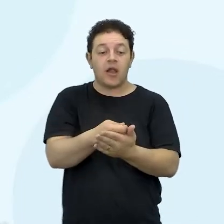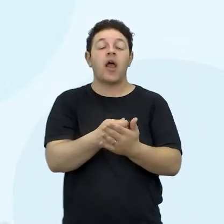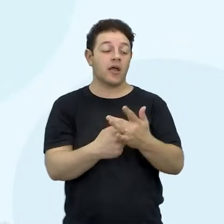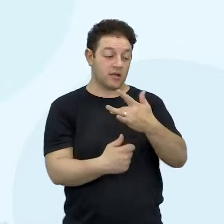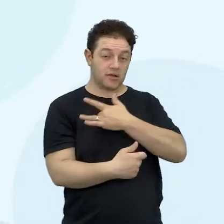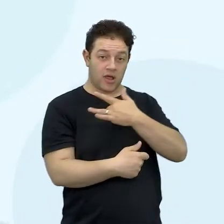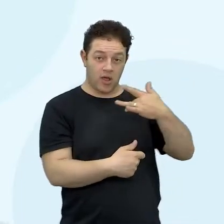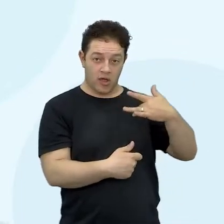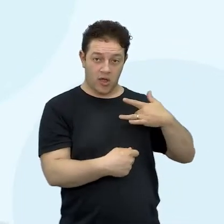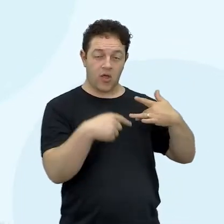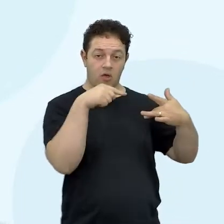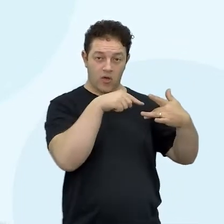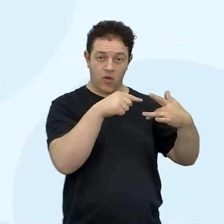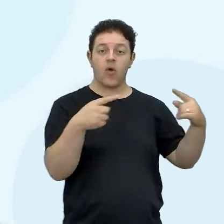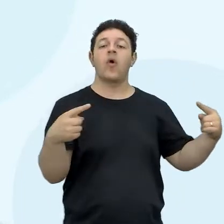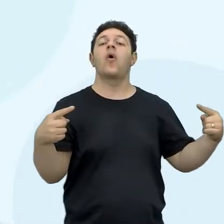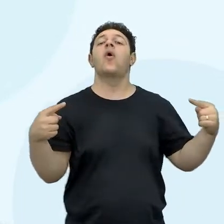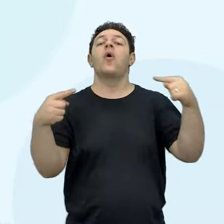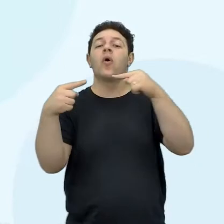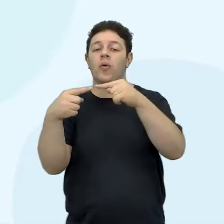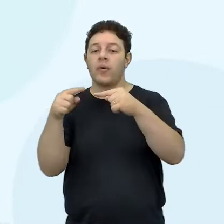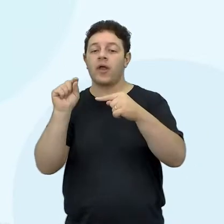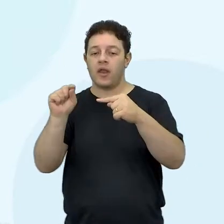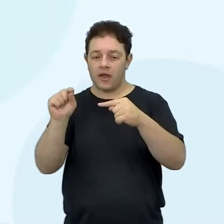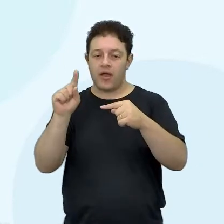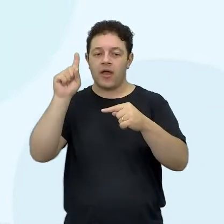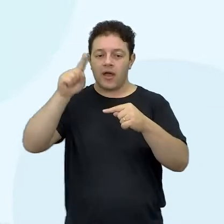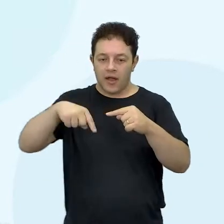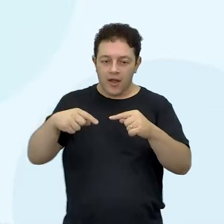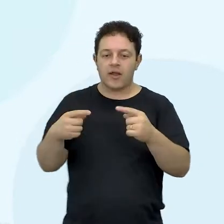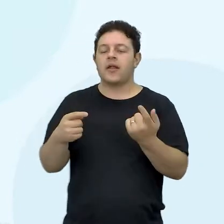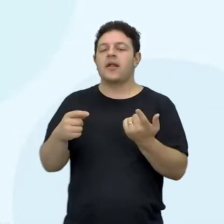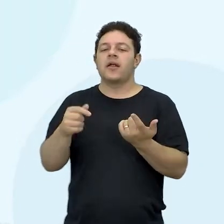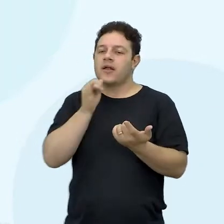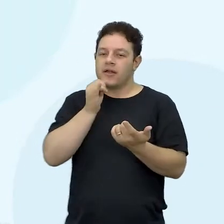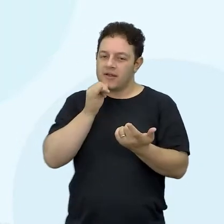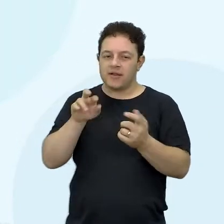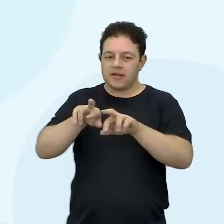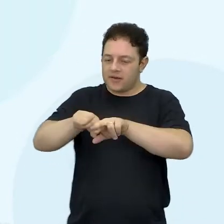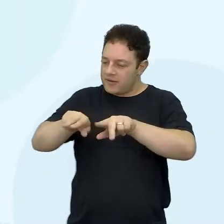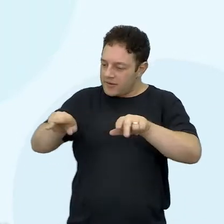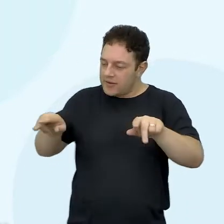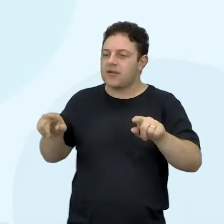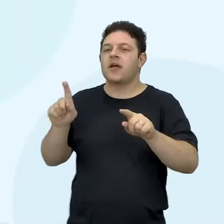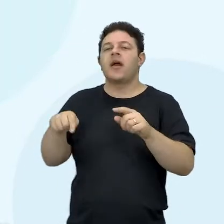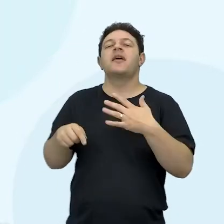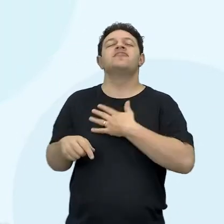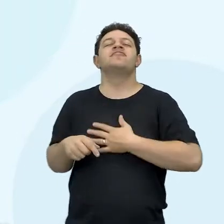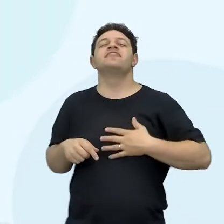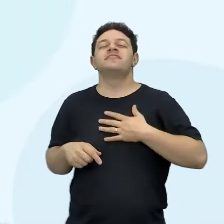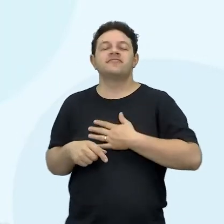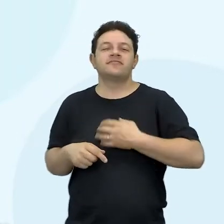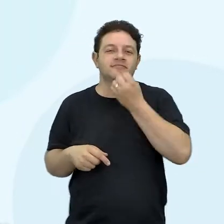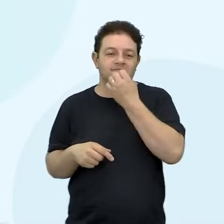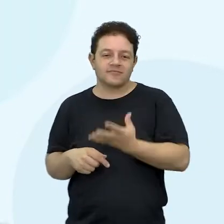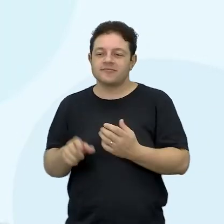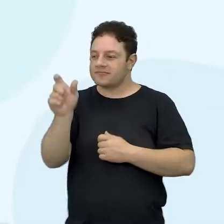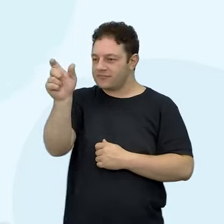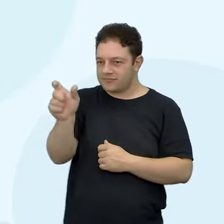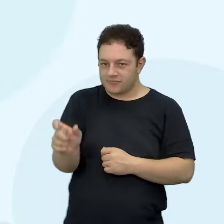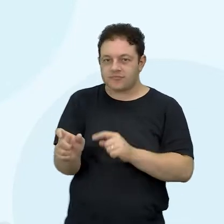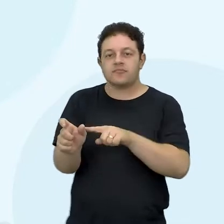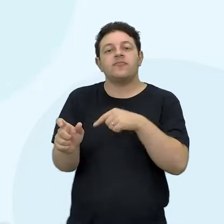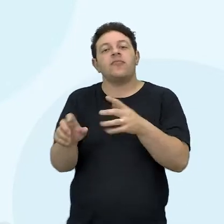olha, integrado com a realização das aspirações e satisfações por parte de um indivíduo